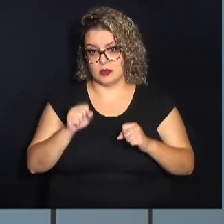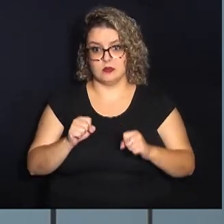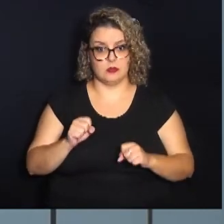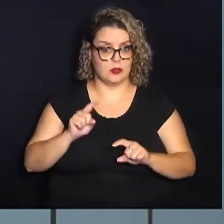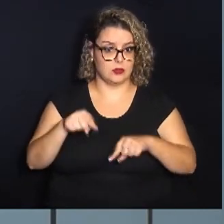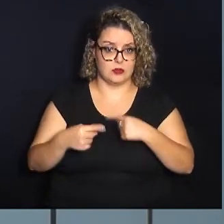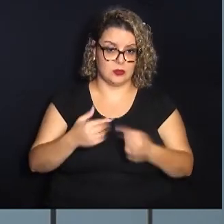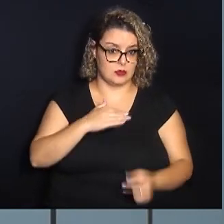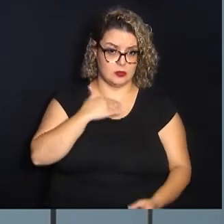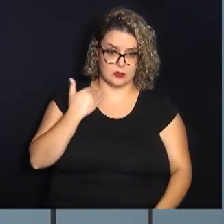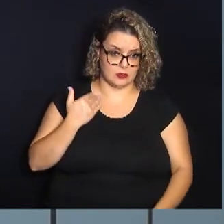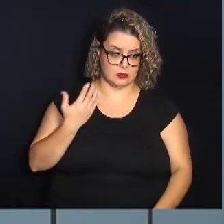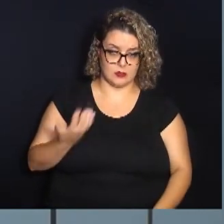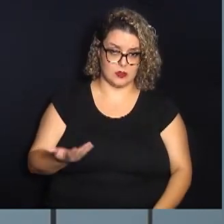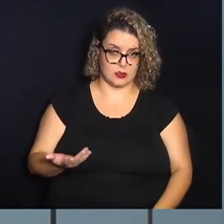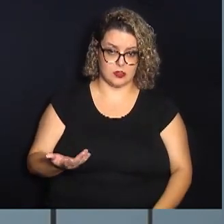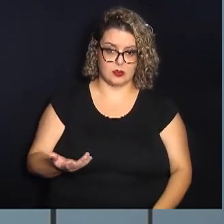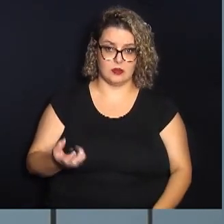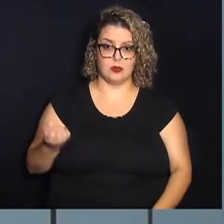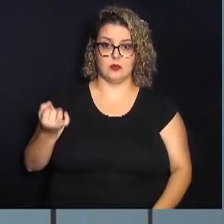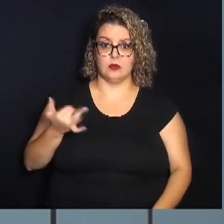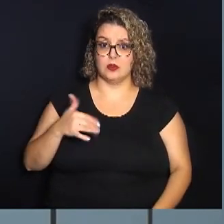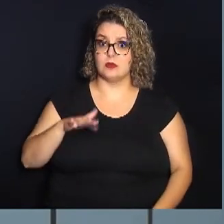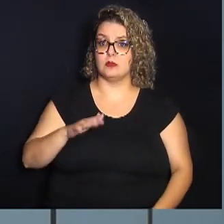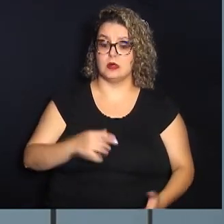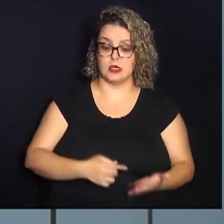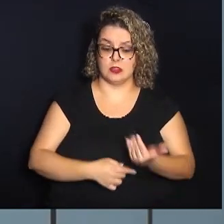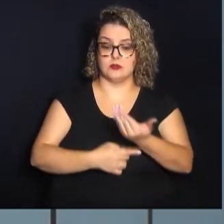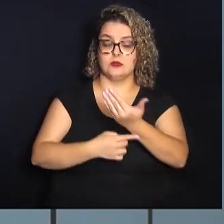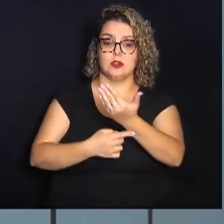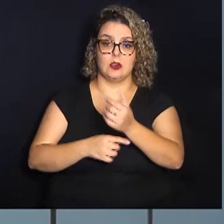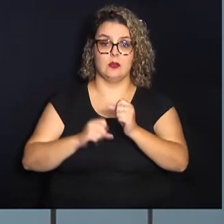pessoas. Então, quanto mais tecnologia